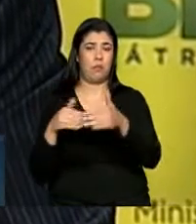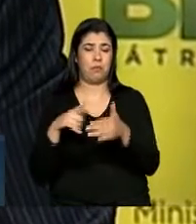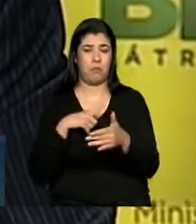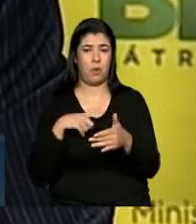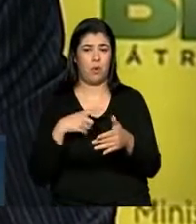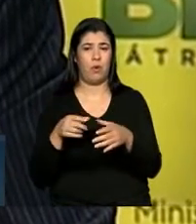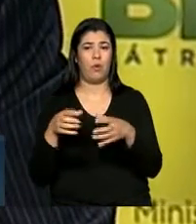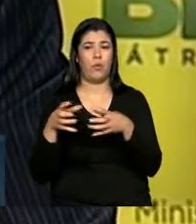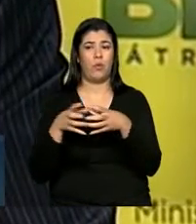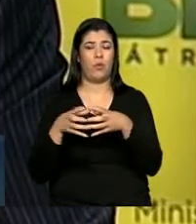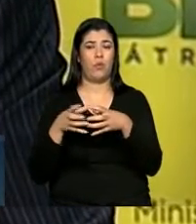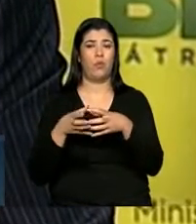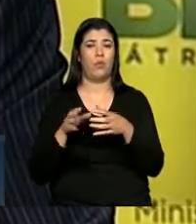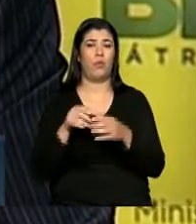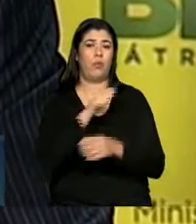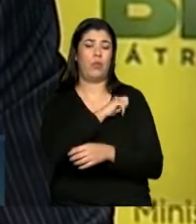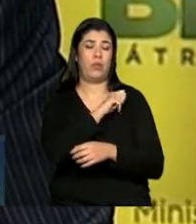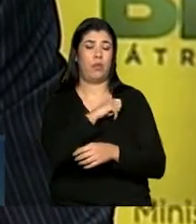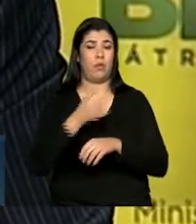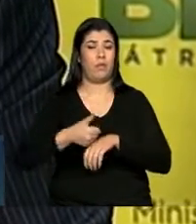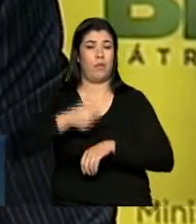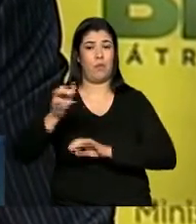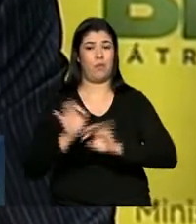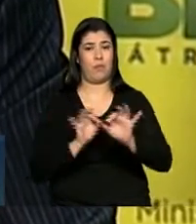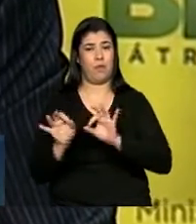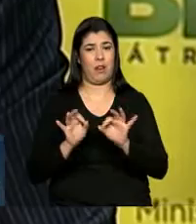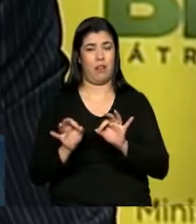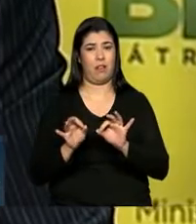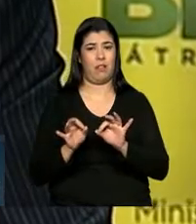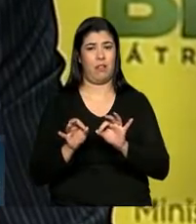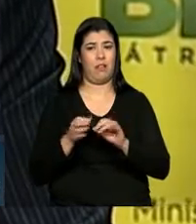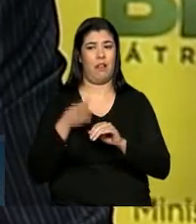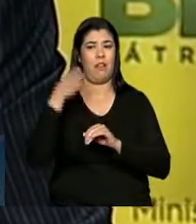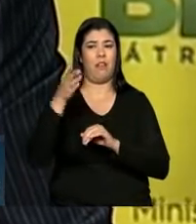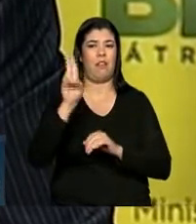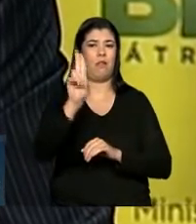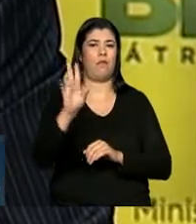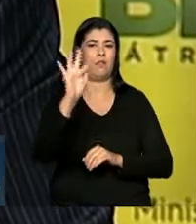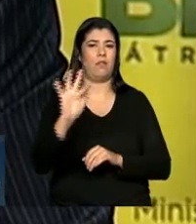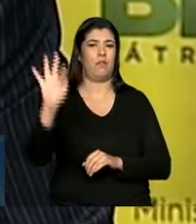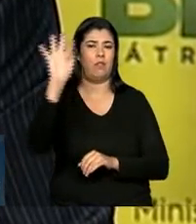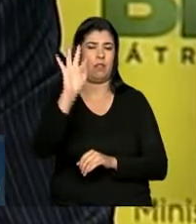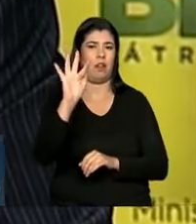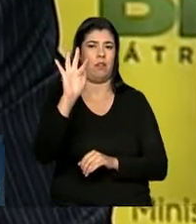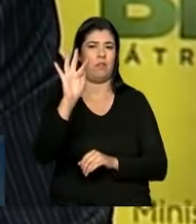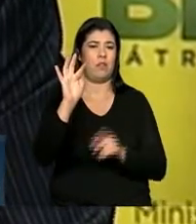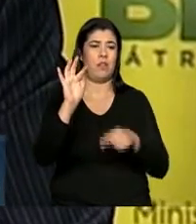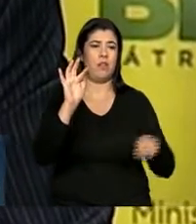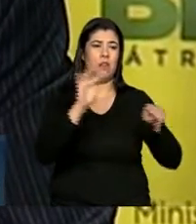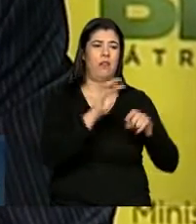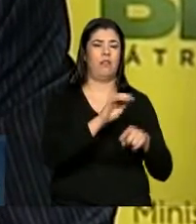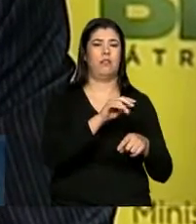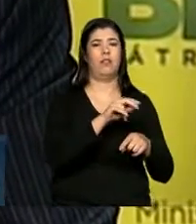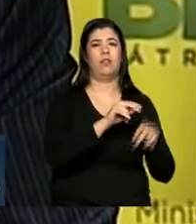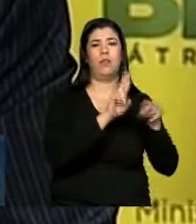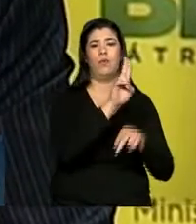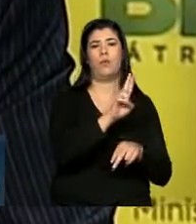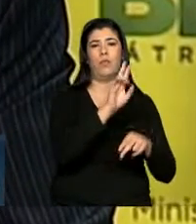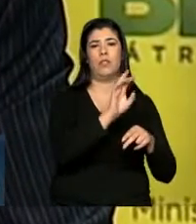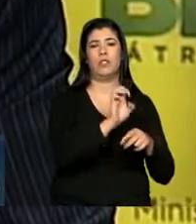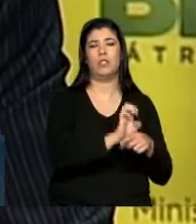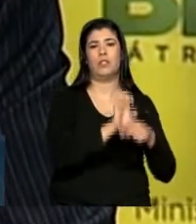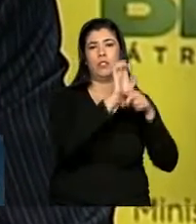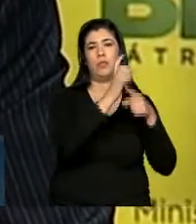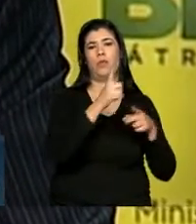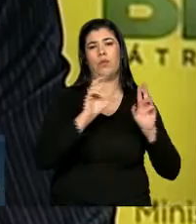a um grupo de estudantes melhor preparados, já vindo do ensino médio, para as instituições federais, em detrimento das instituições estaduais. Então, esse pode ser